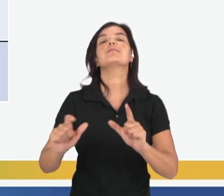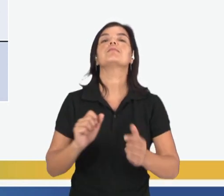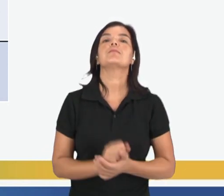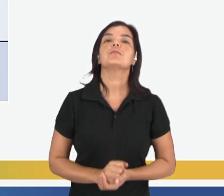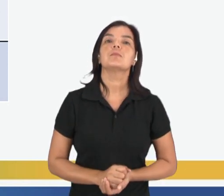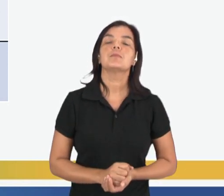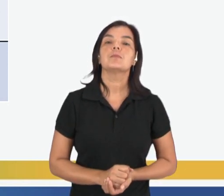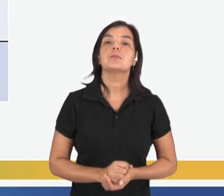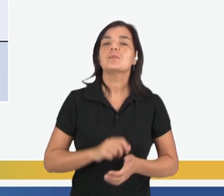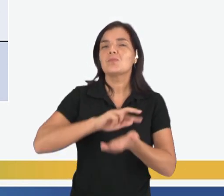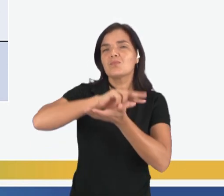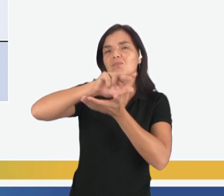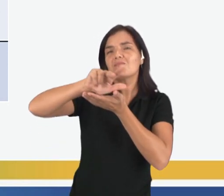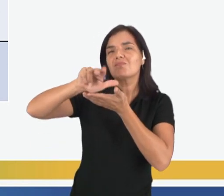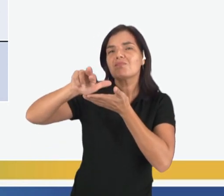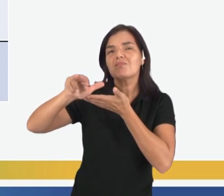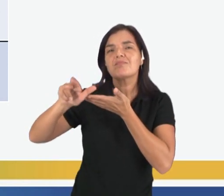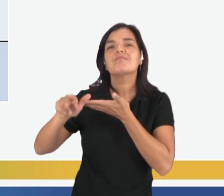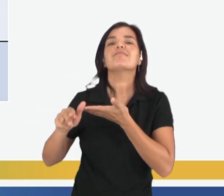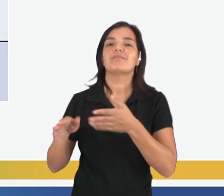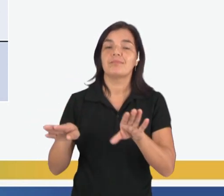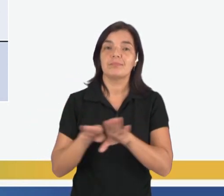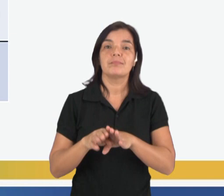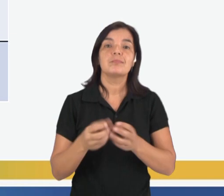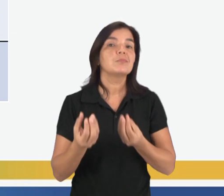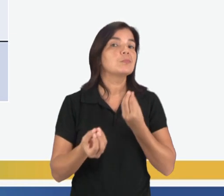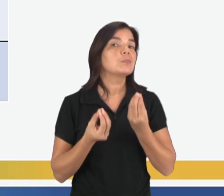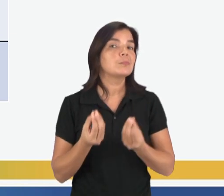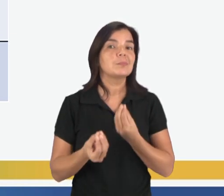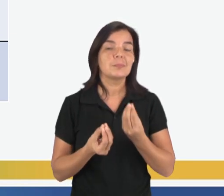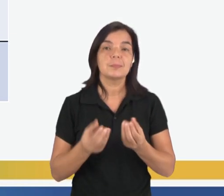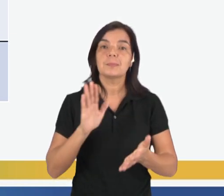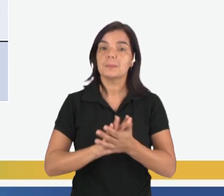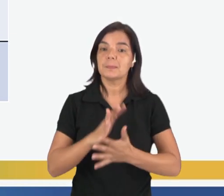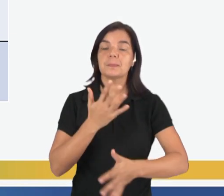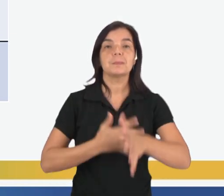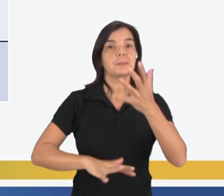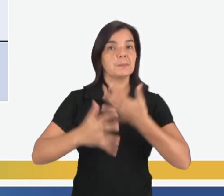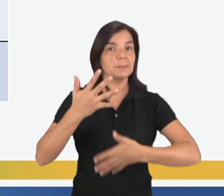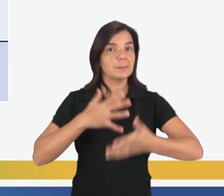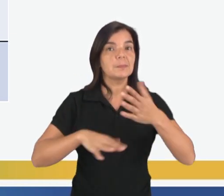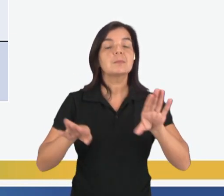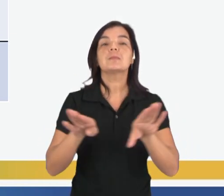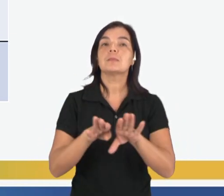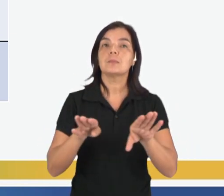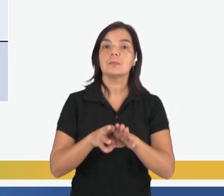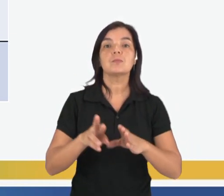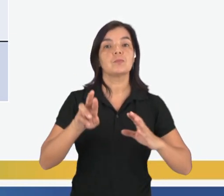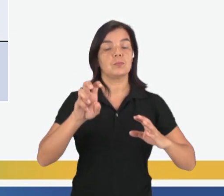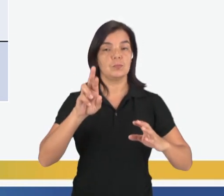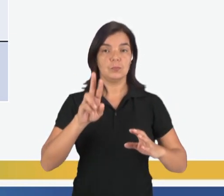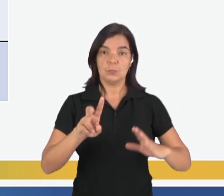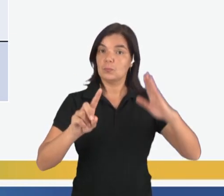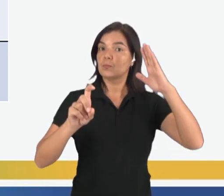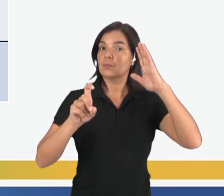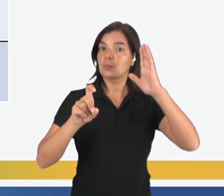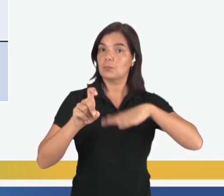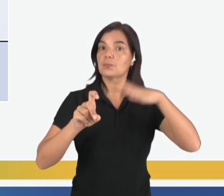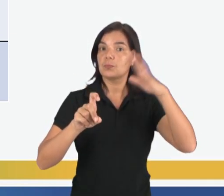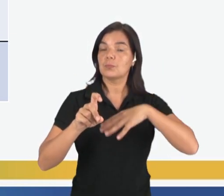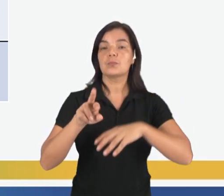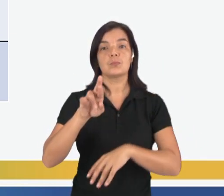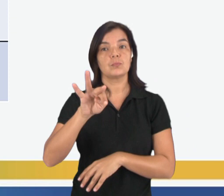da pluralidade, diversidade, né, requer o quê? Celebrações, ritos, mitos, né,